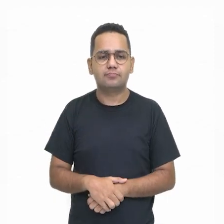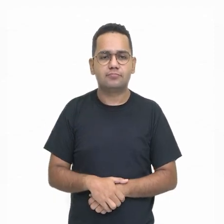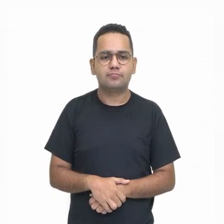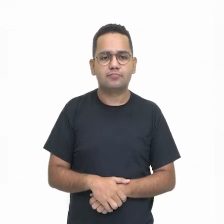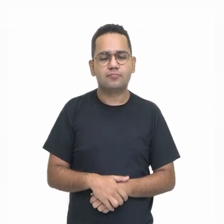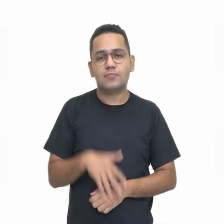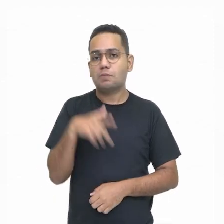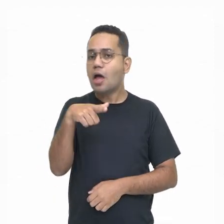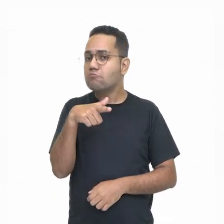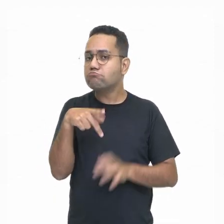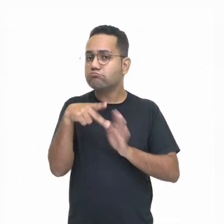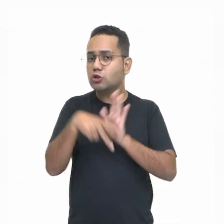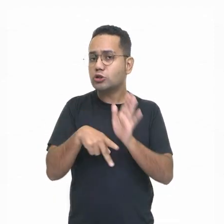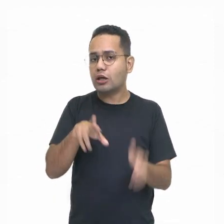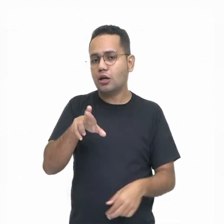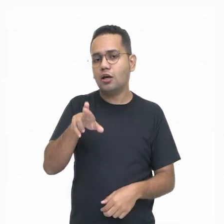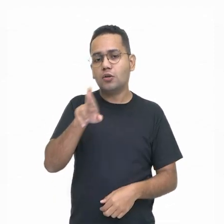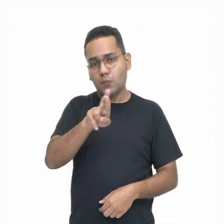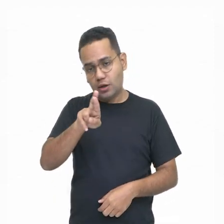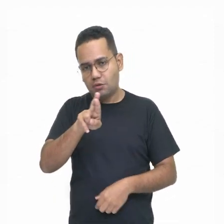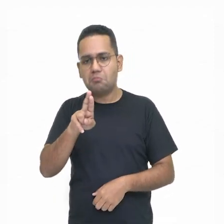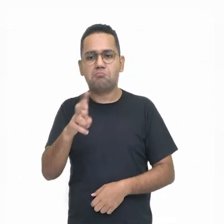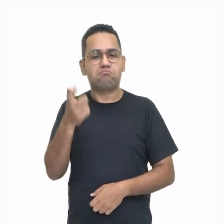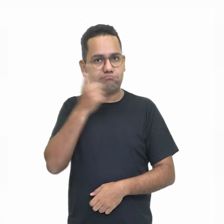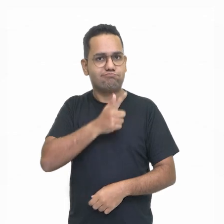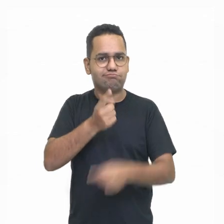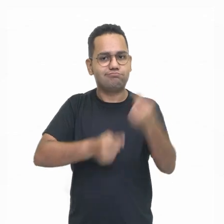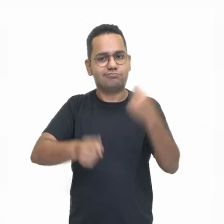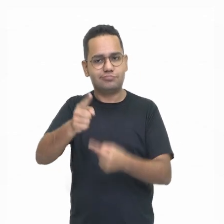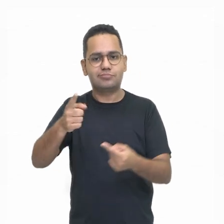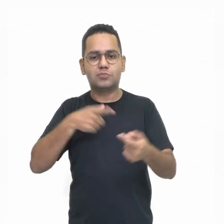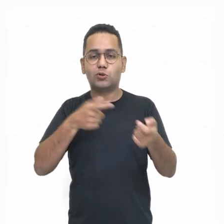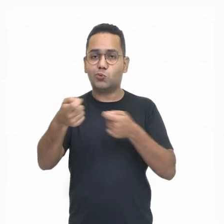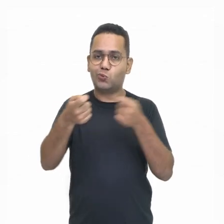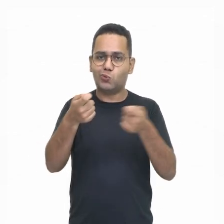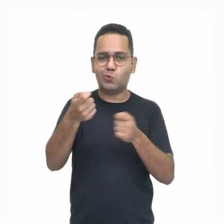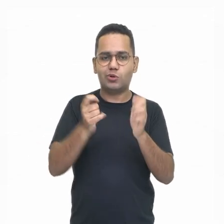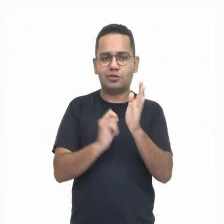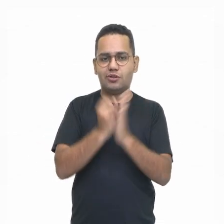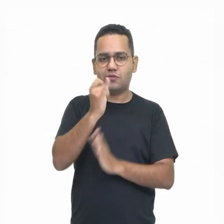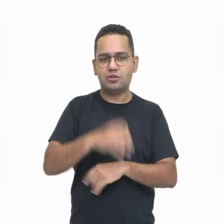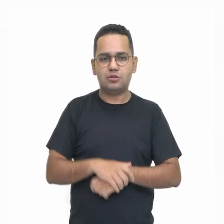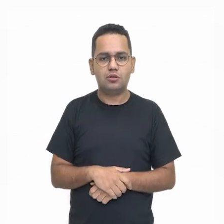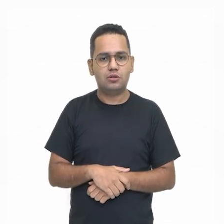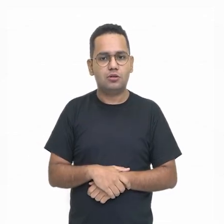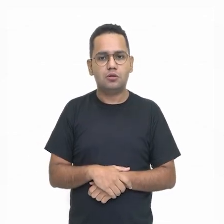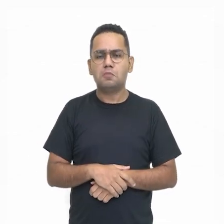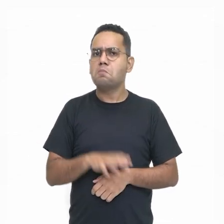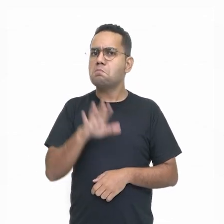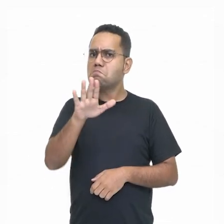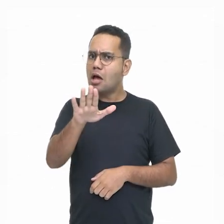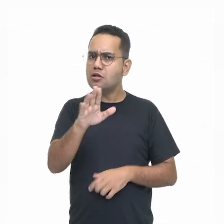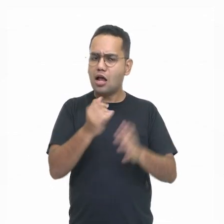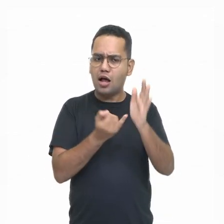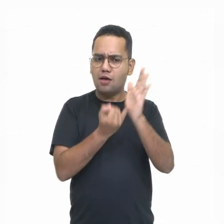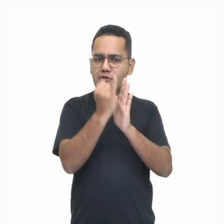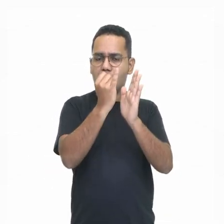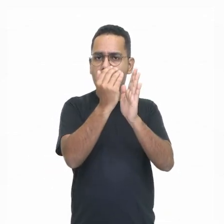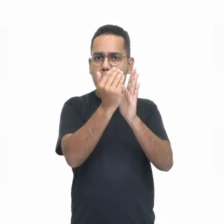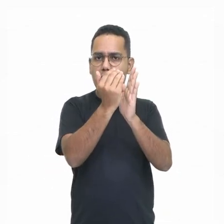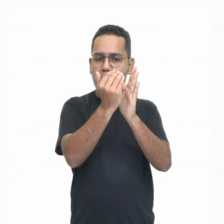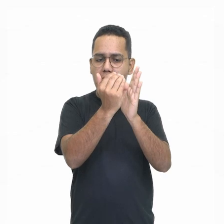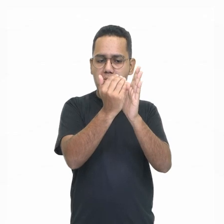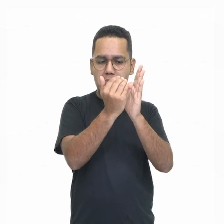O Plano Real obteve sucesso no controle da inflação, que caiu drasticamente após